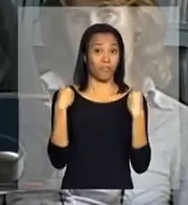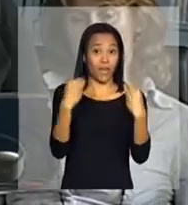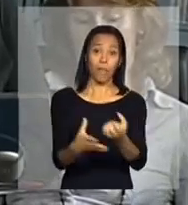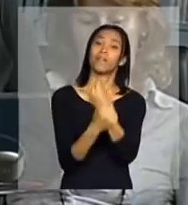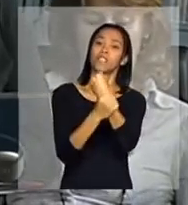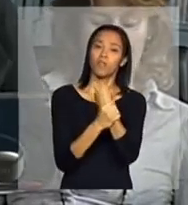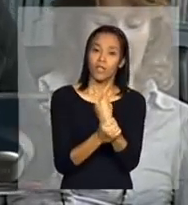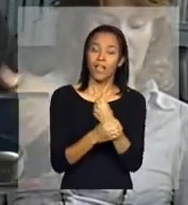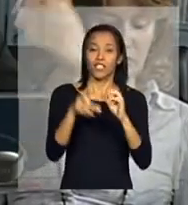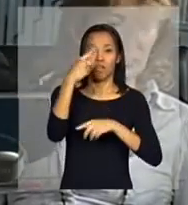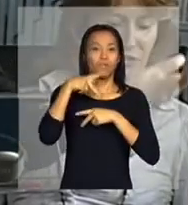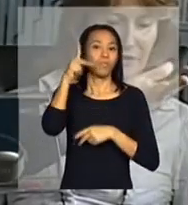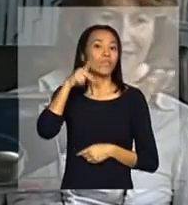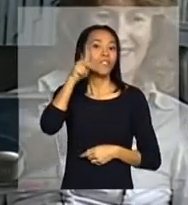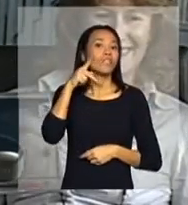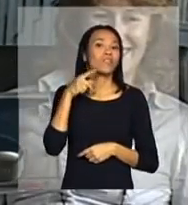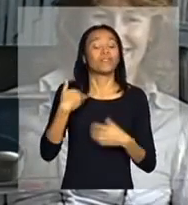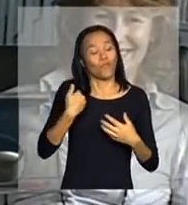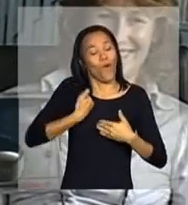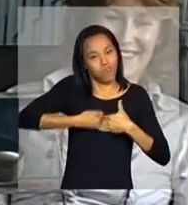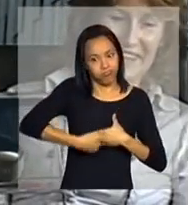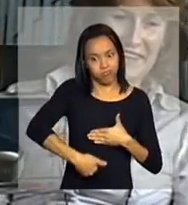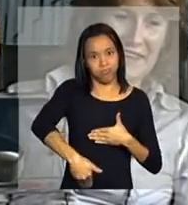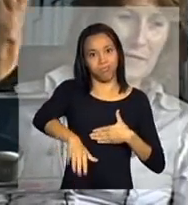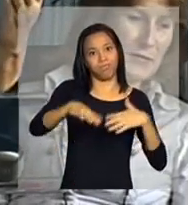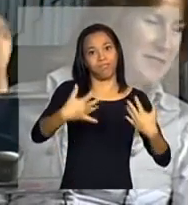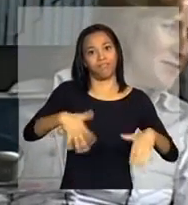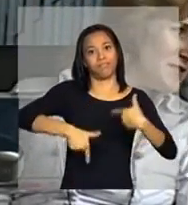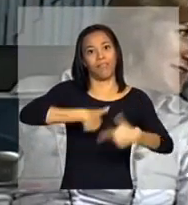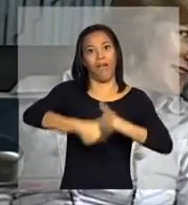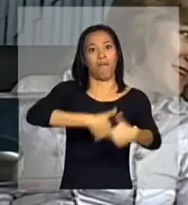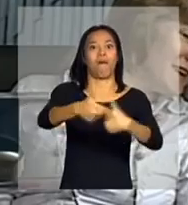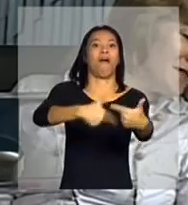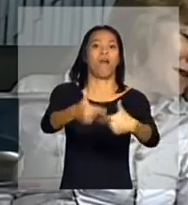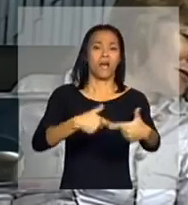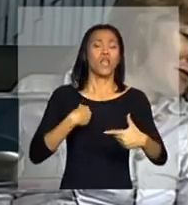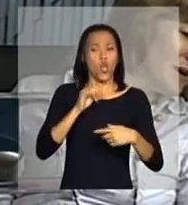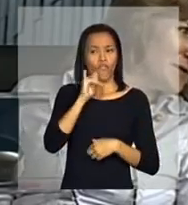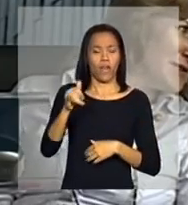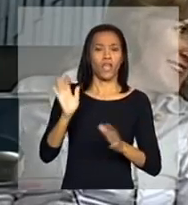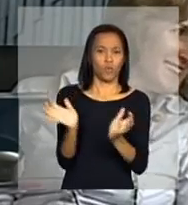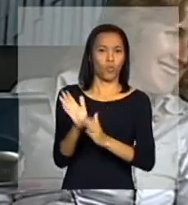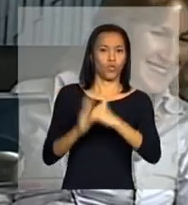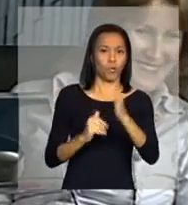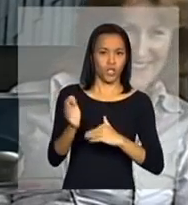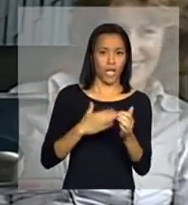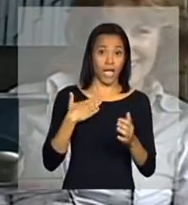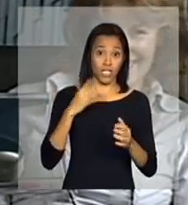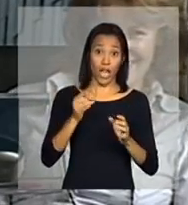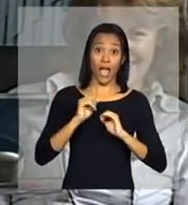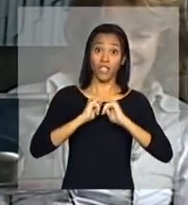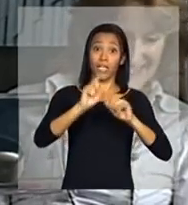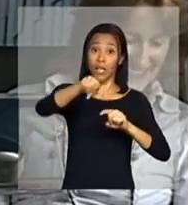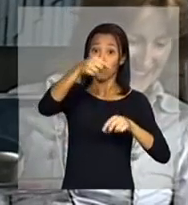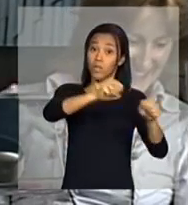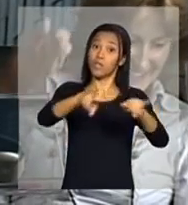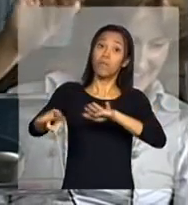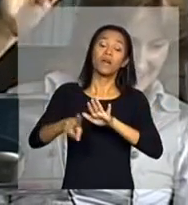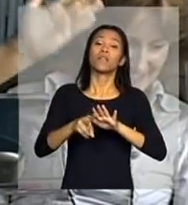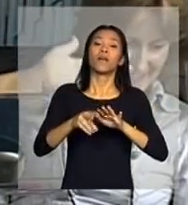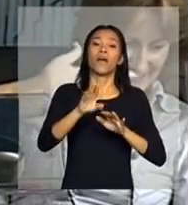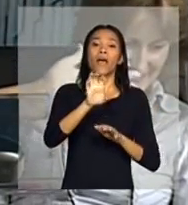Política Nacional do Meio Ambiente. Então, temos muito trabalho pela frente e solicitei que a minha equipe publicasse o primeiro edital já na próxima semana. Então,